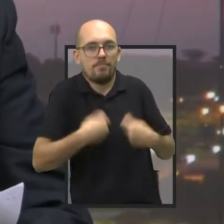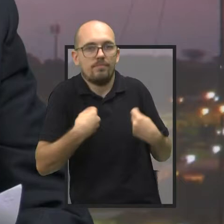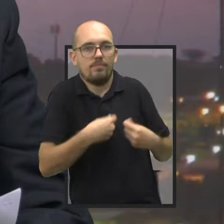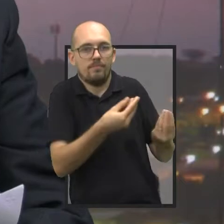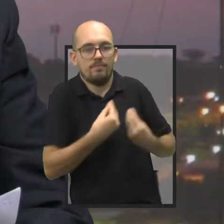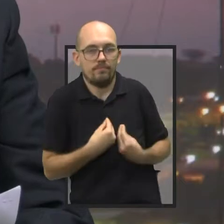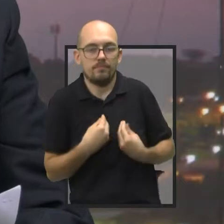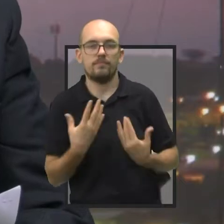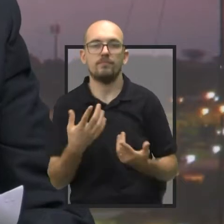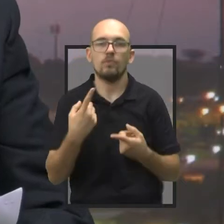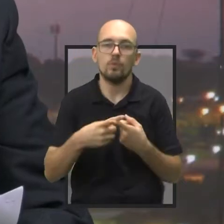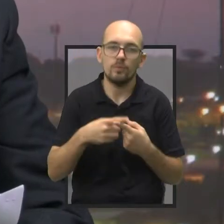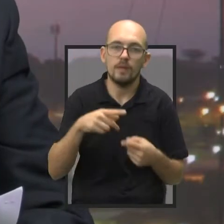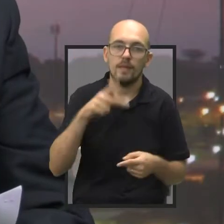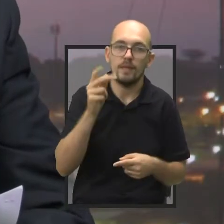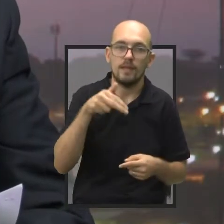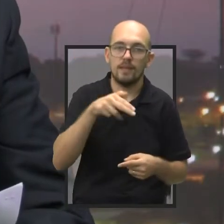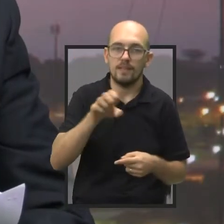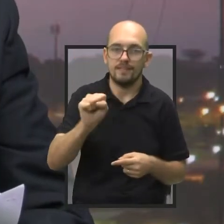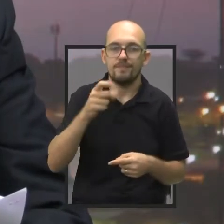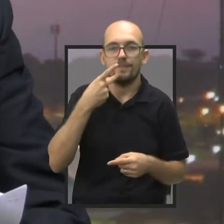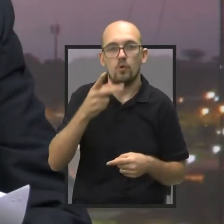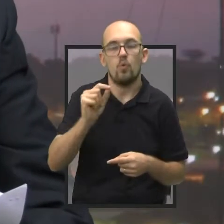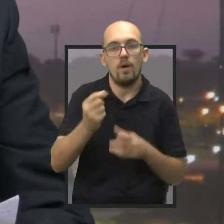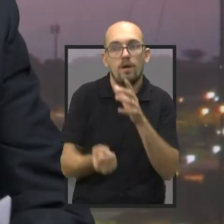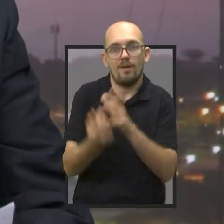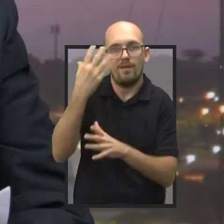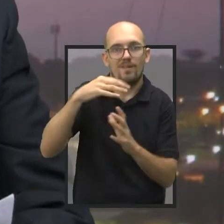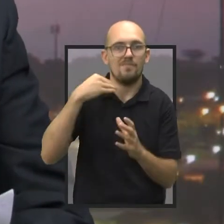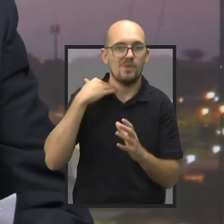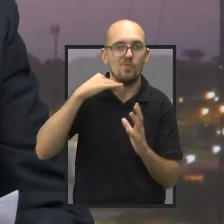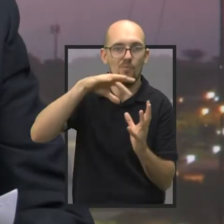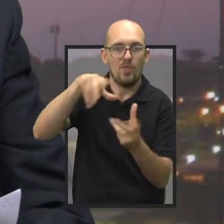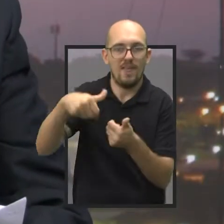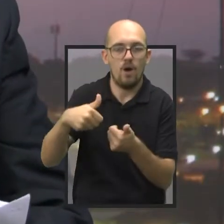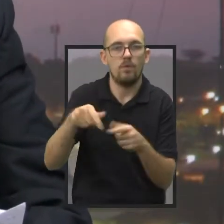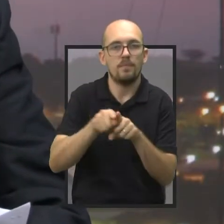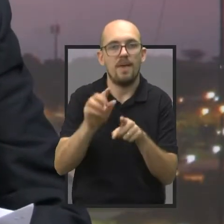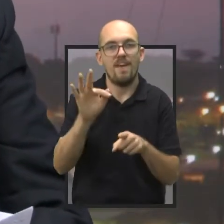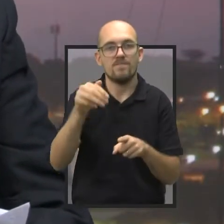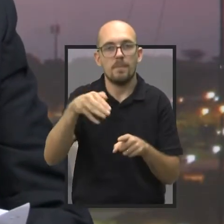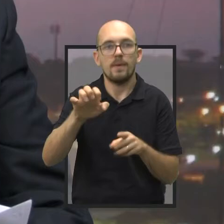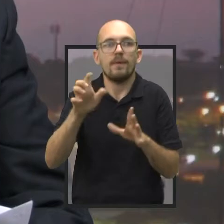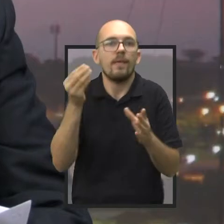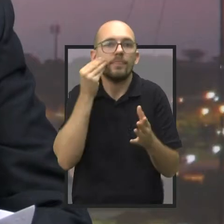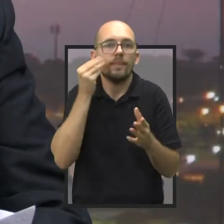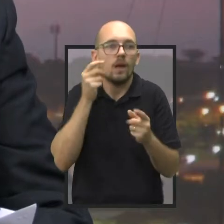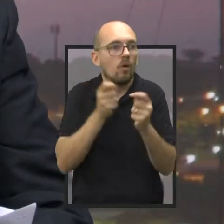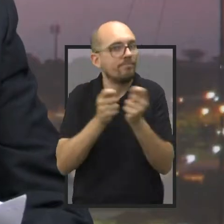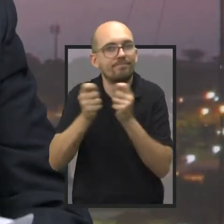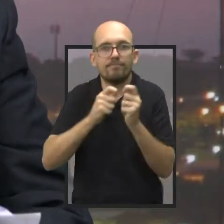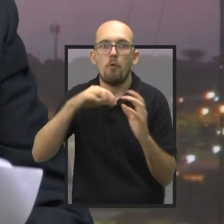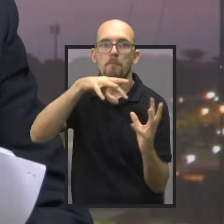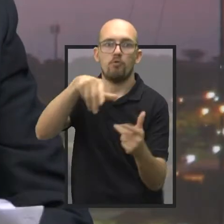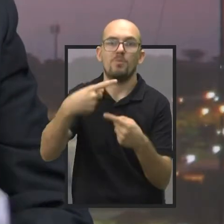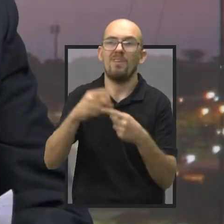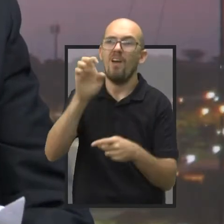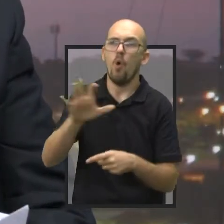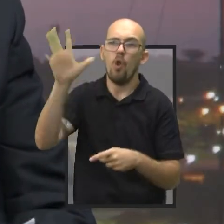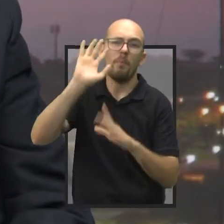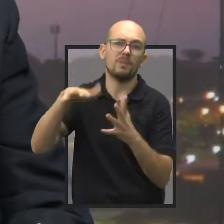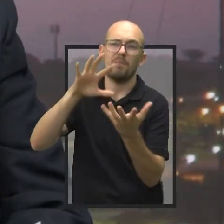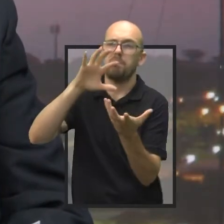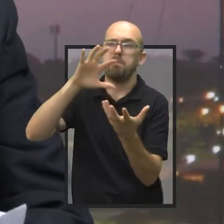a intenção da criação do Banco Mundial e do FMI era a reconstrução do mundo. A Europa estava totalmente destruída,